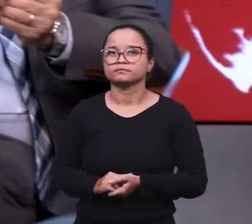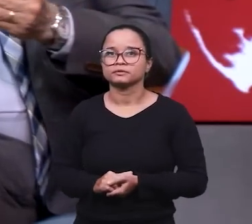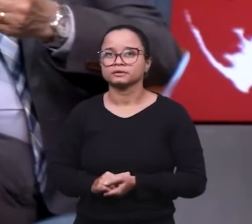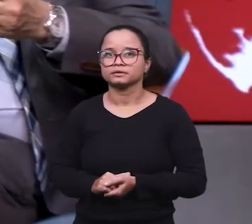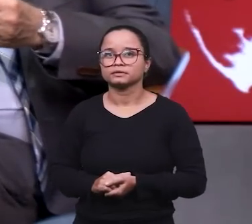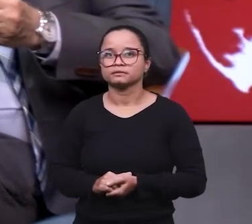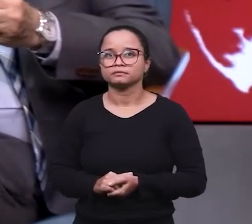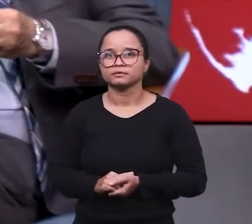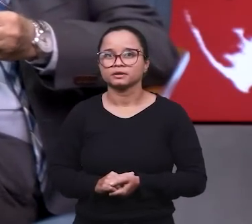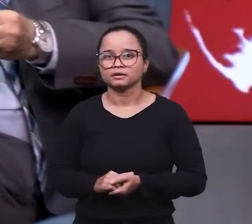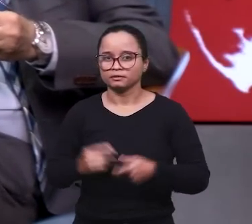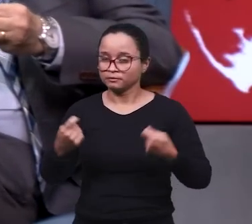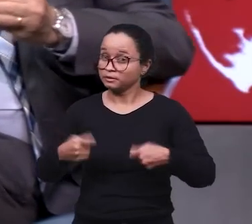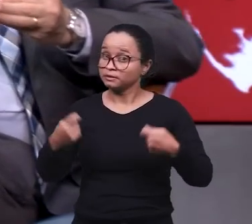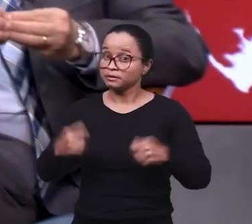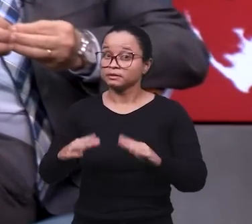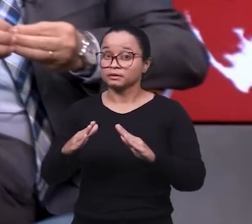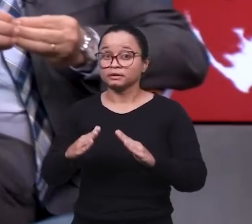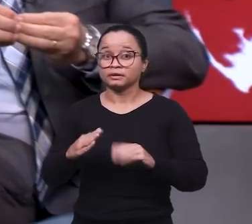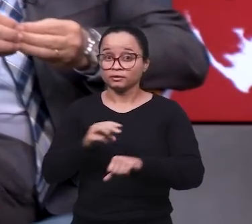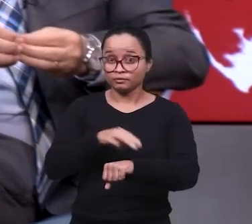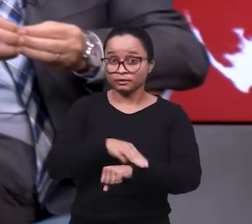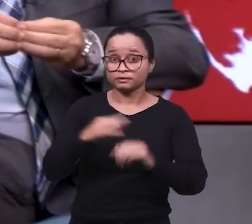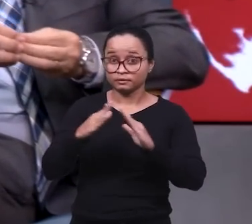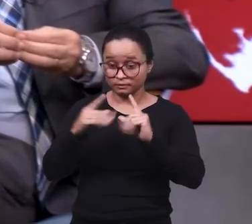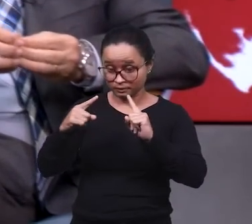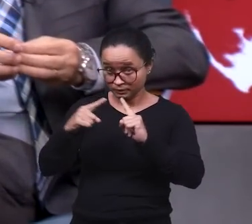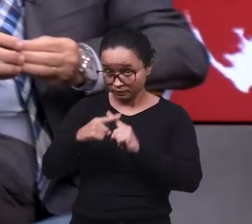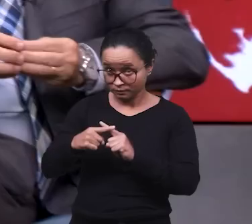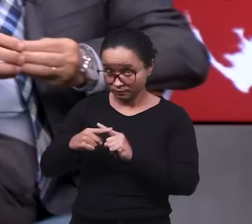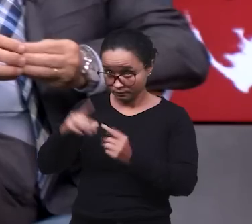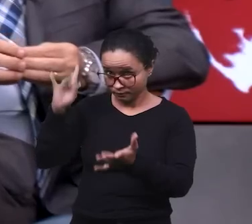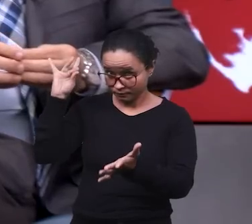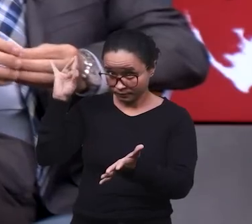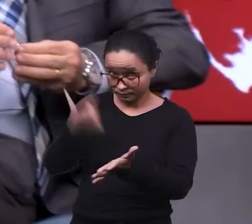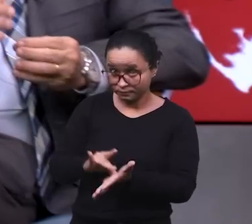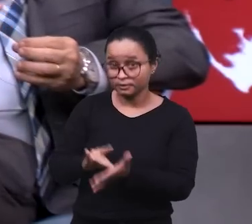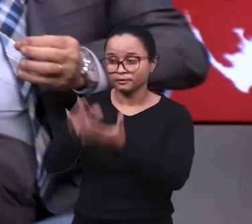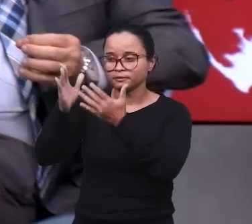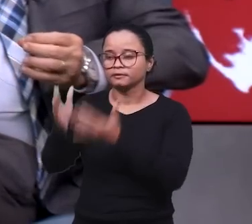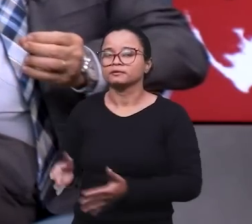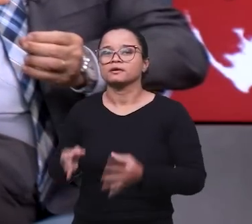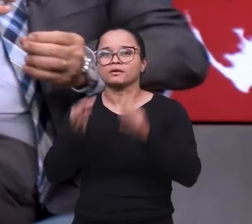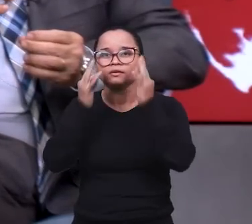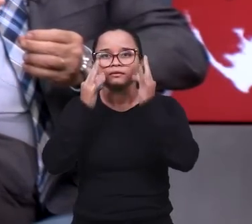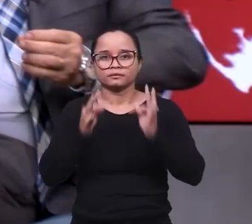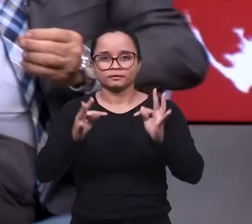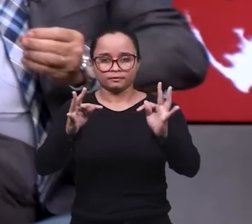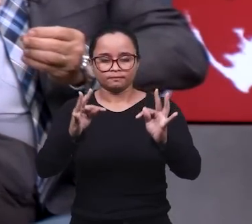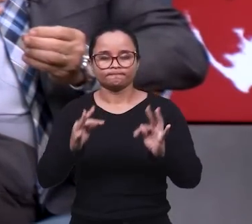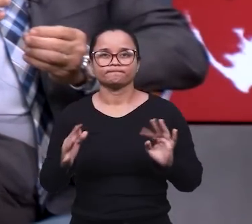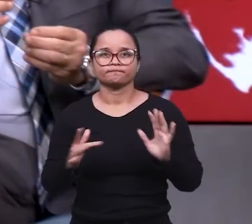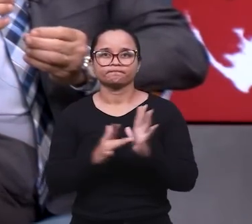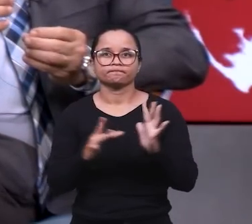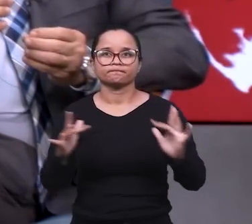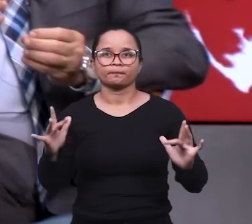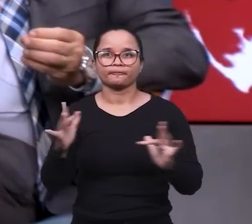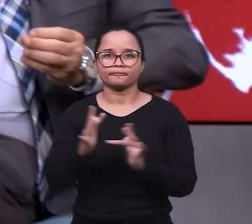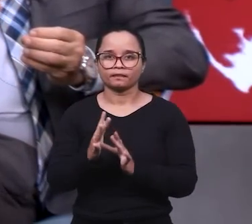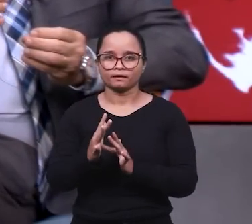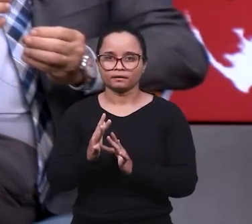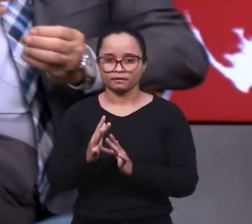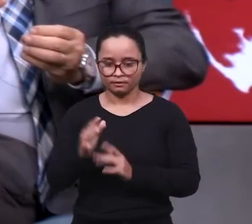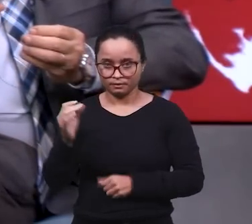primitiva e tem que acontecer no ministério da igreja verdadeira e fiel? O testemunho de Jesus é